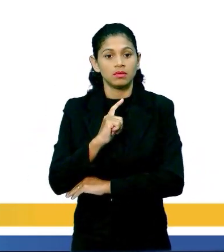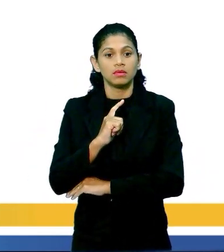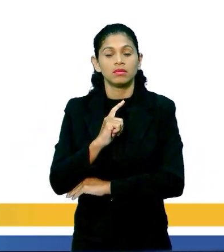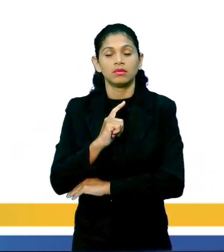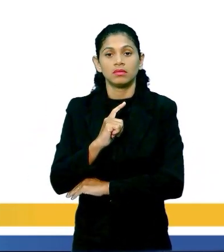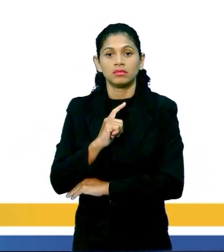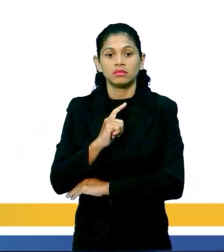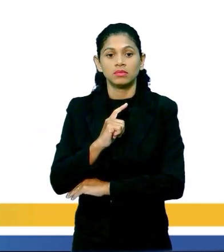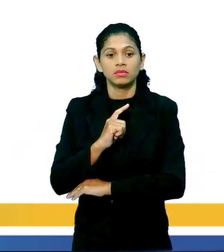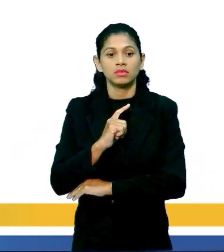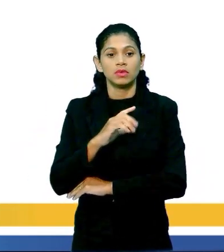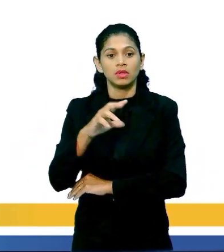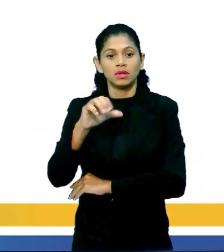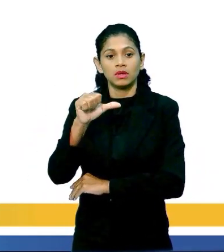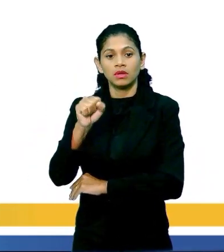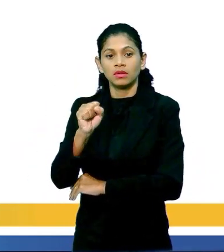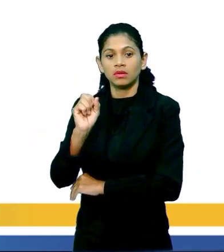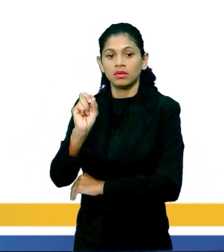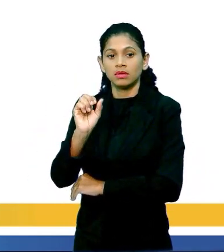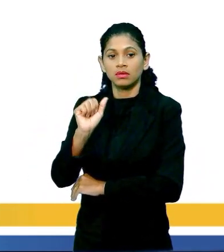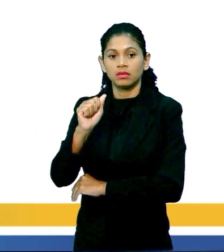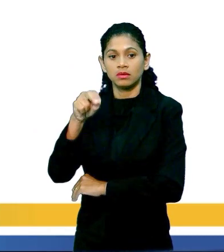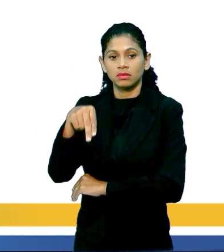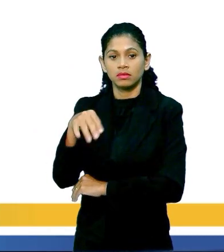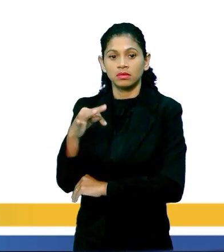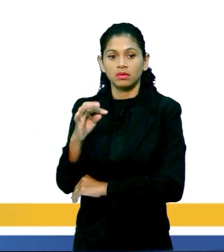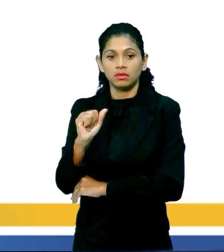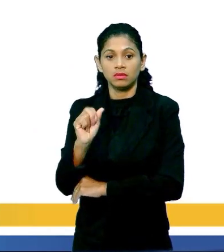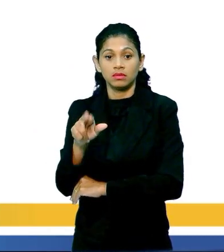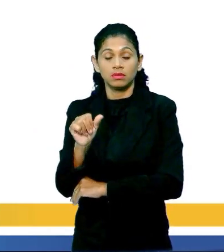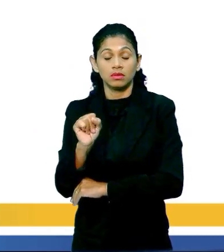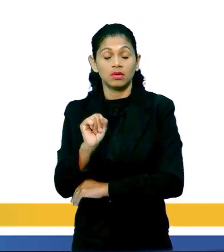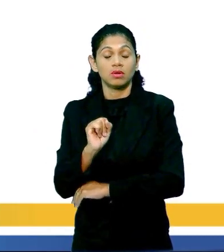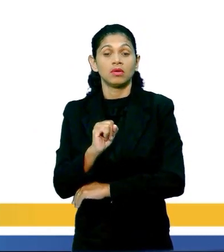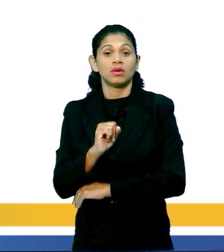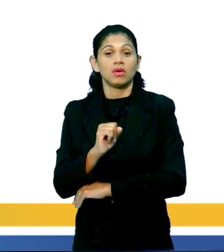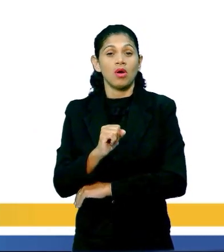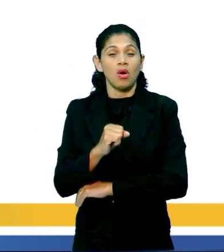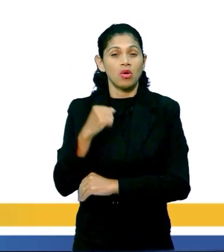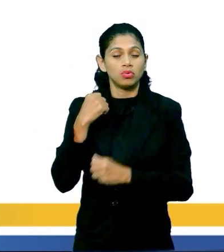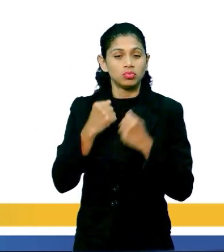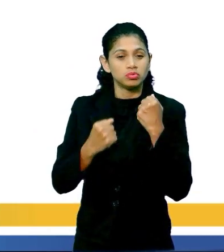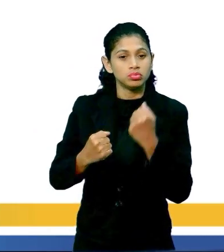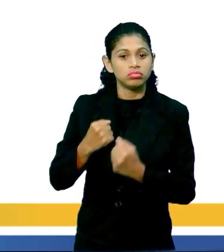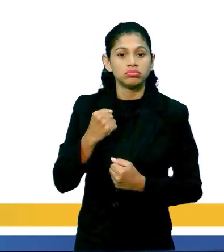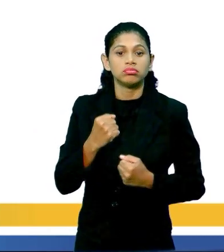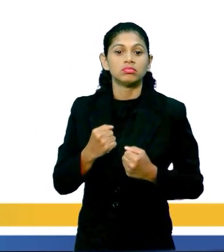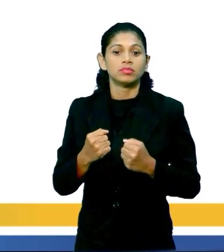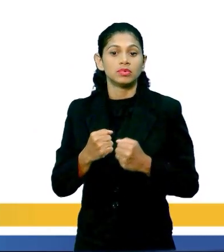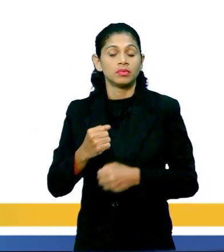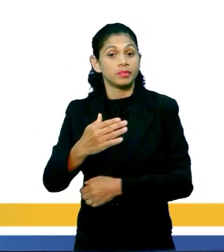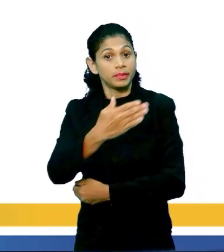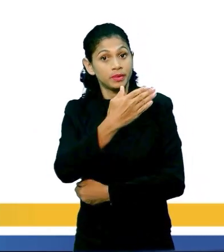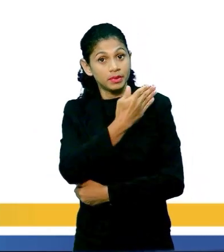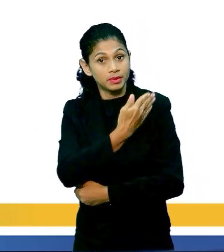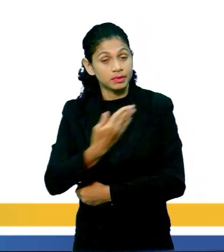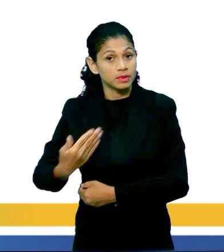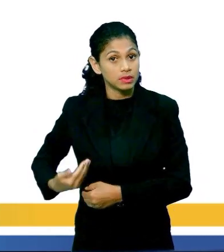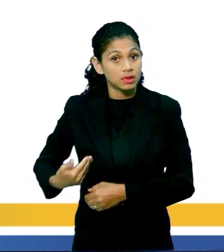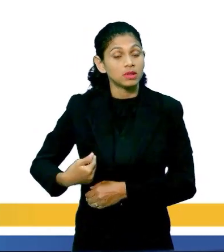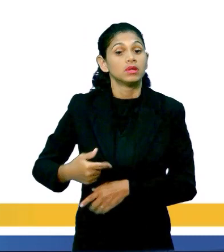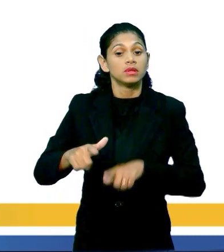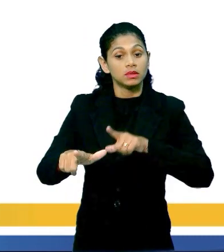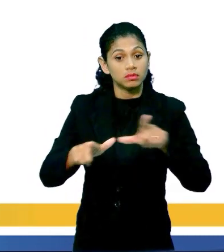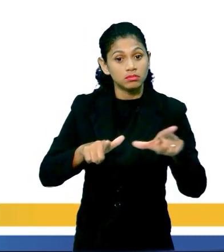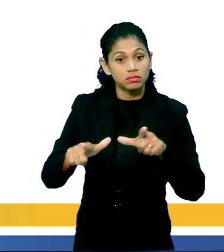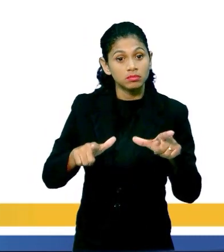o sanitarismo e a higiene como obstáculos para o aumento de investimentos públicos que beneficiem famílias em